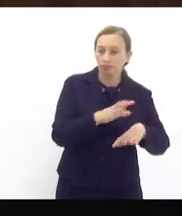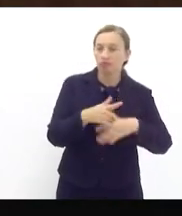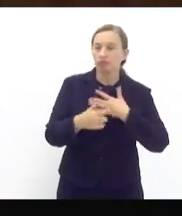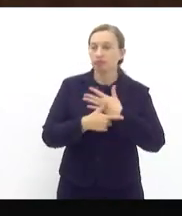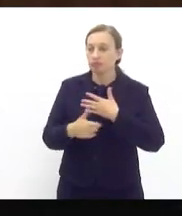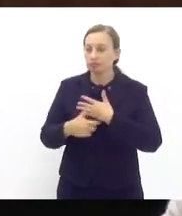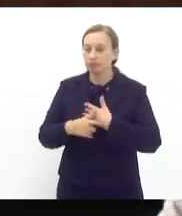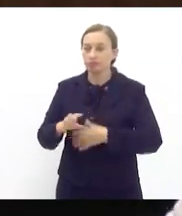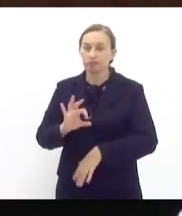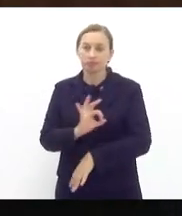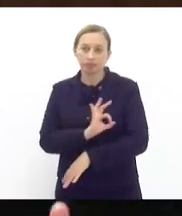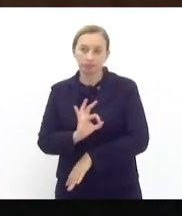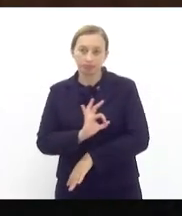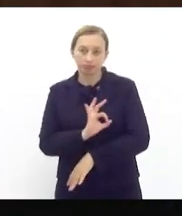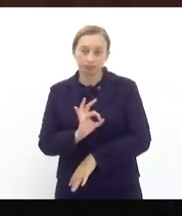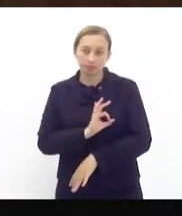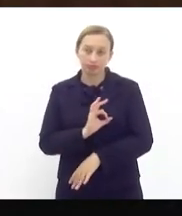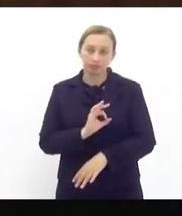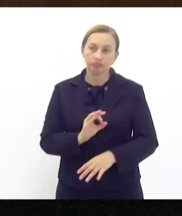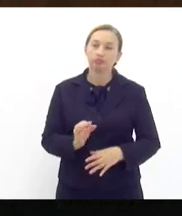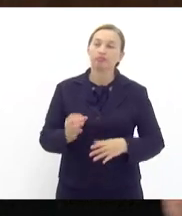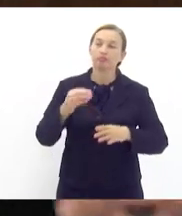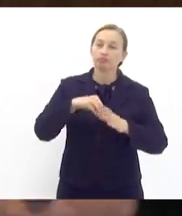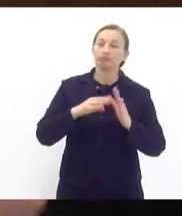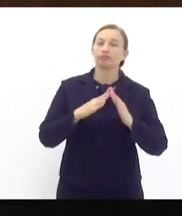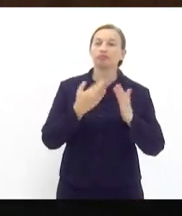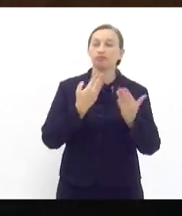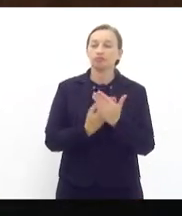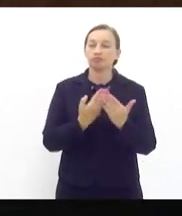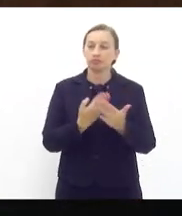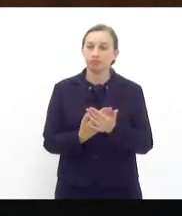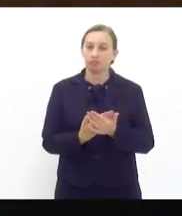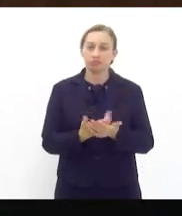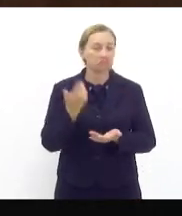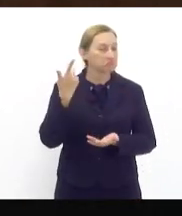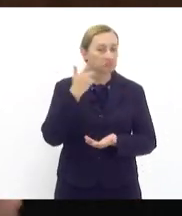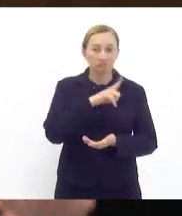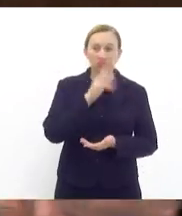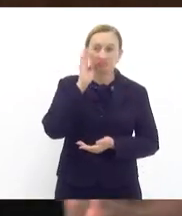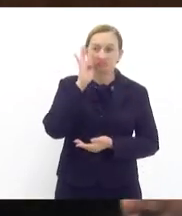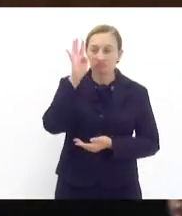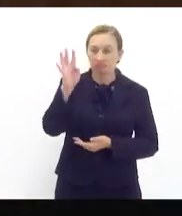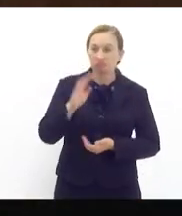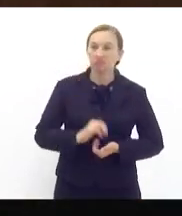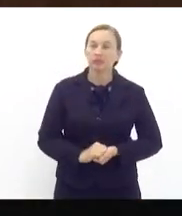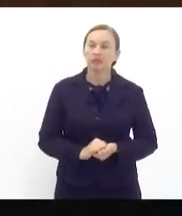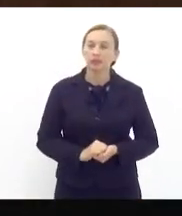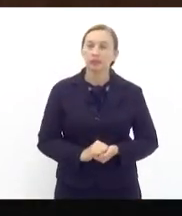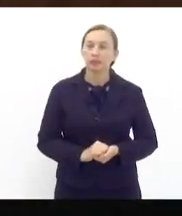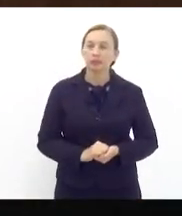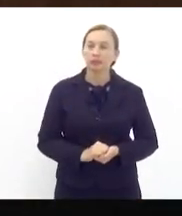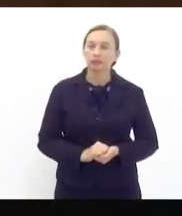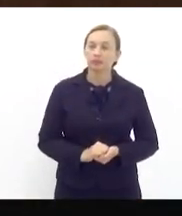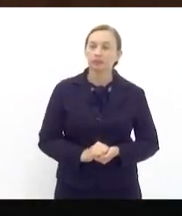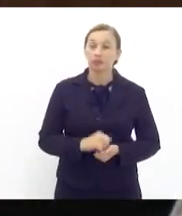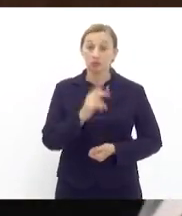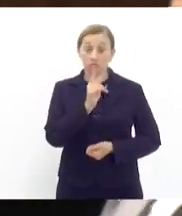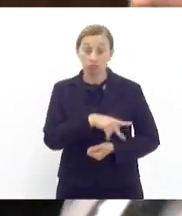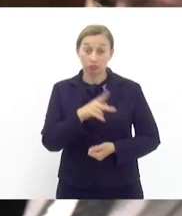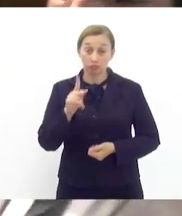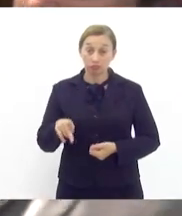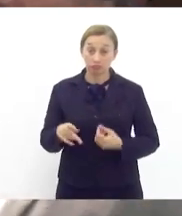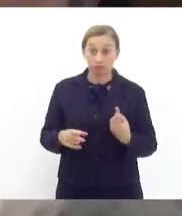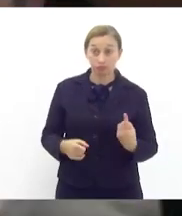da unidade escolar na condução desse processo e assim como a gente não consegue imaginar que a gente vai colocar um professor